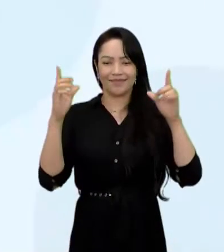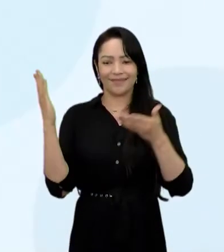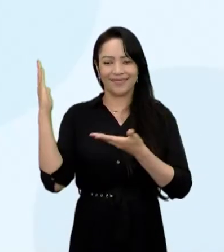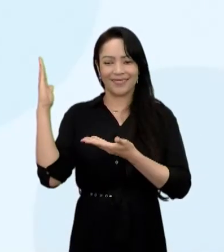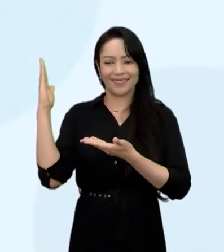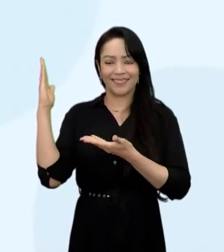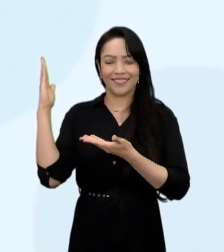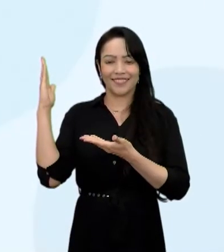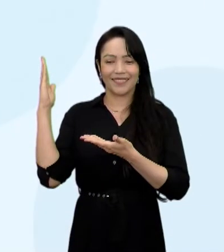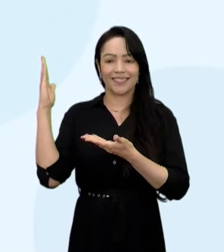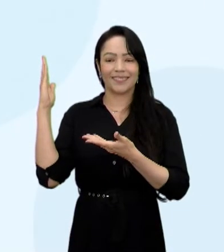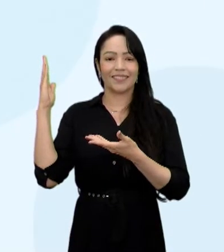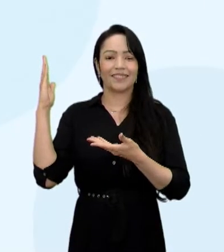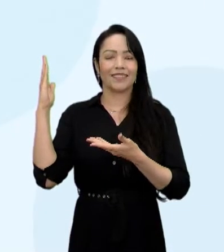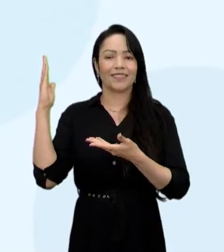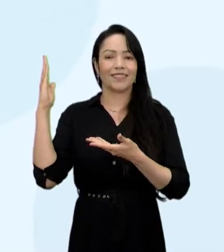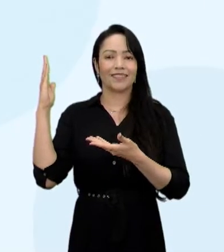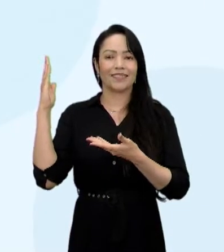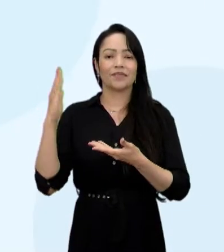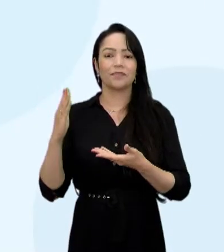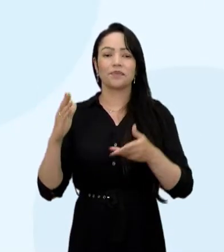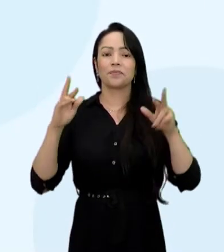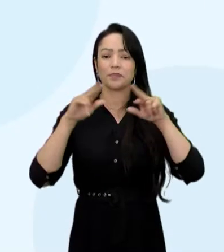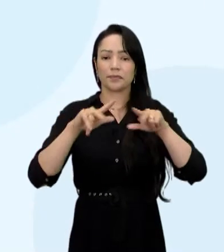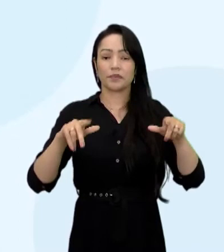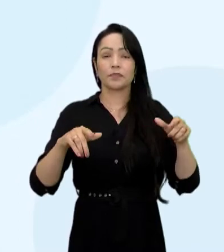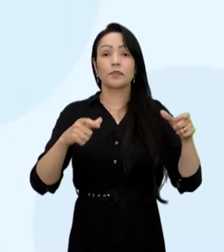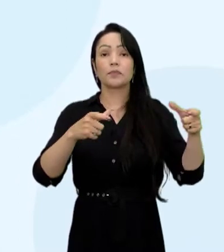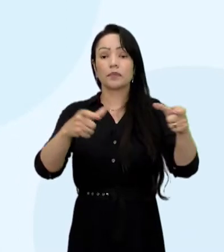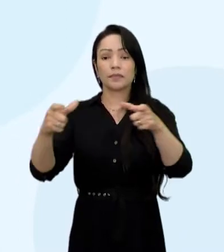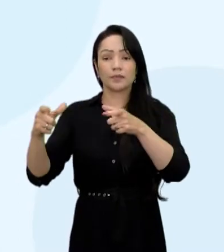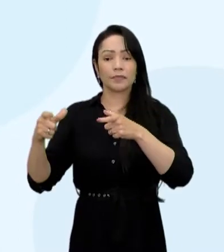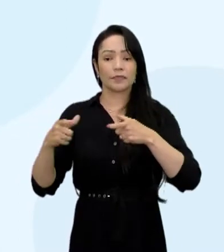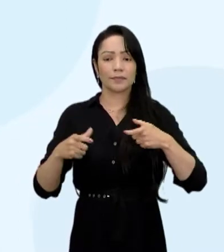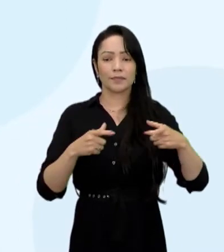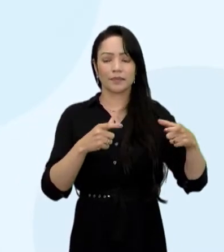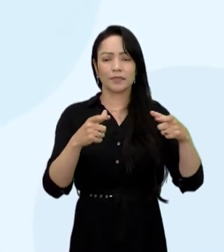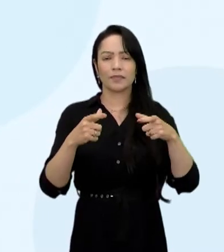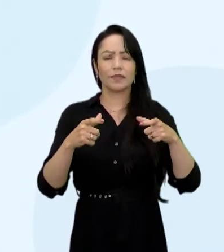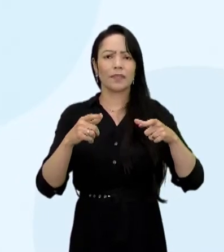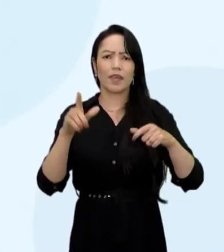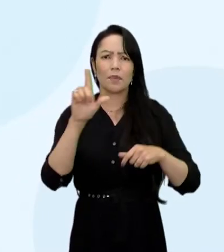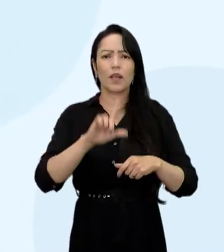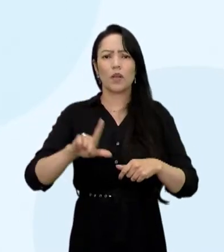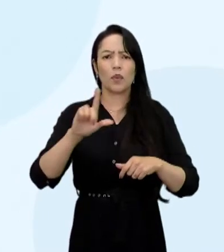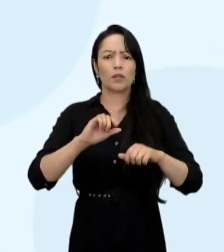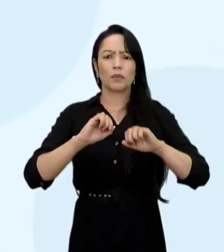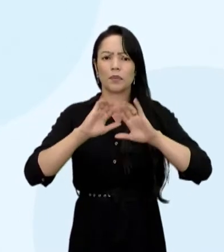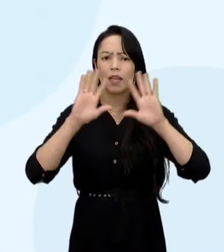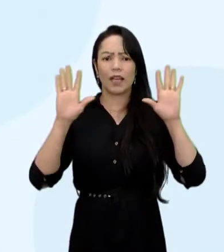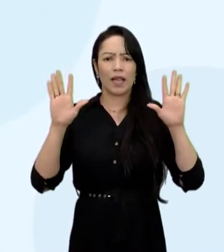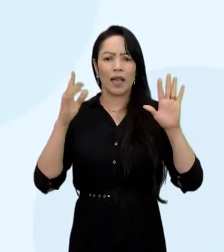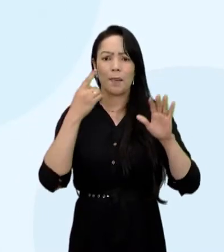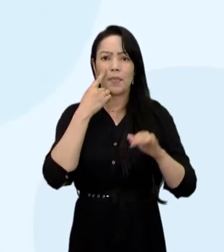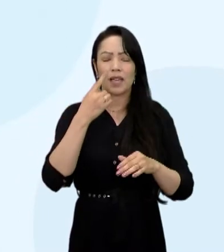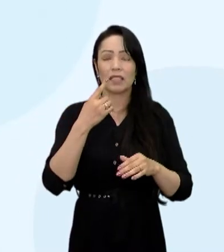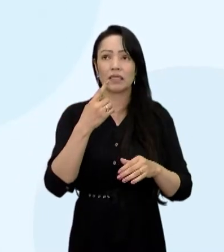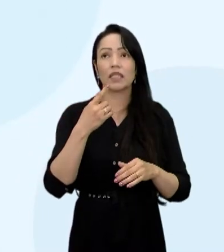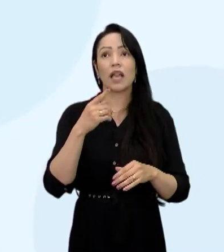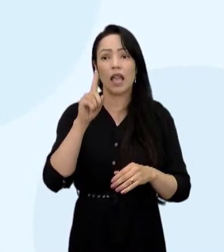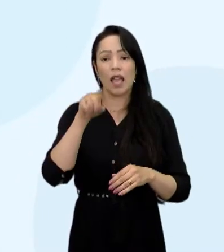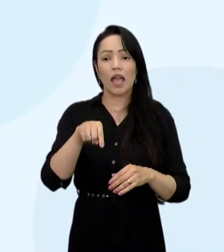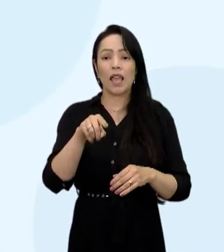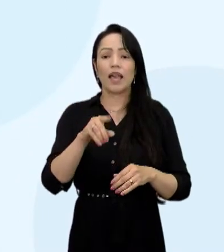vamos lá. Então, variação geográfica. A variação mais óbvia para todos nós parece ser aquela que está